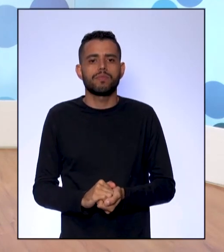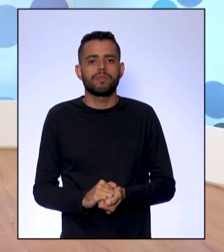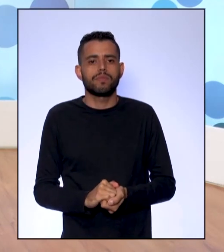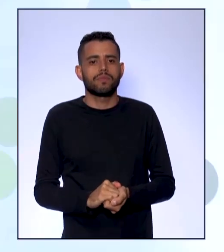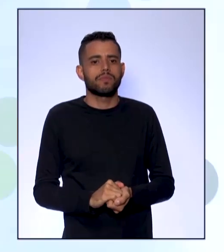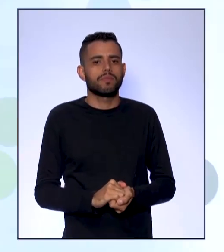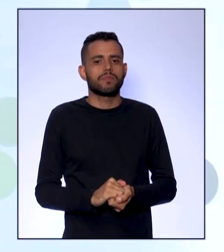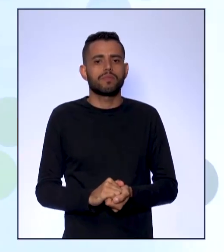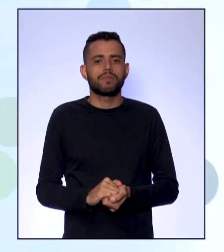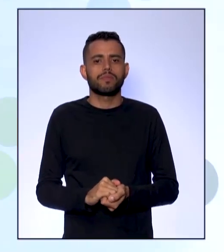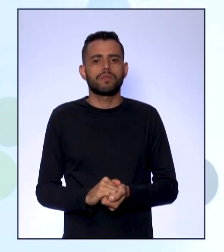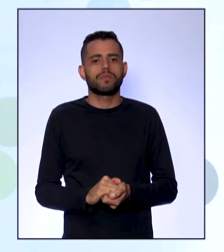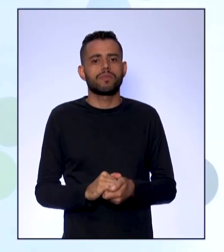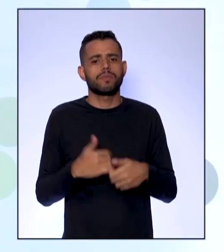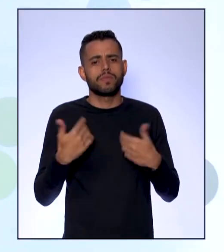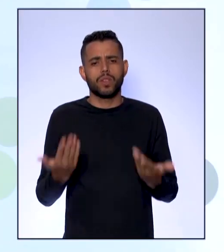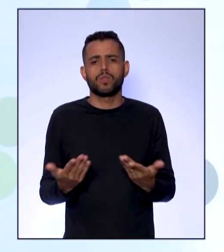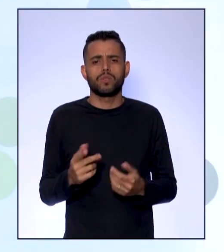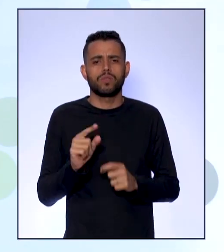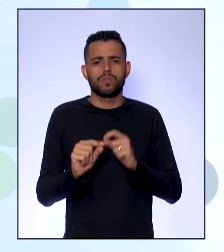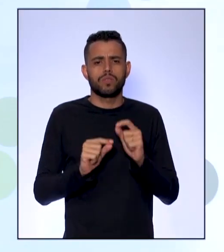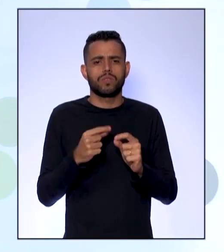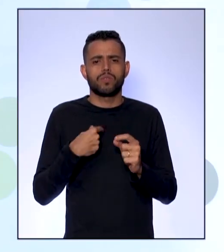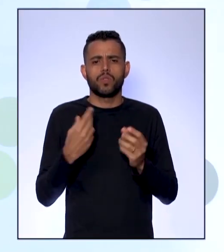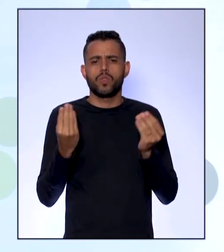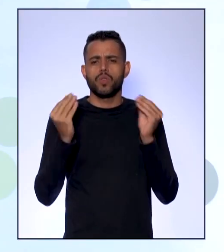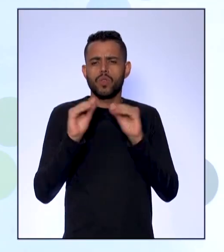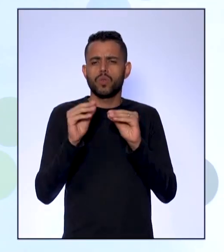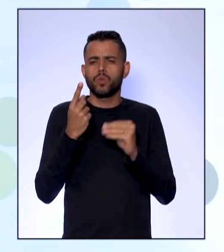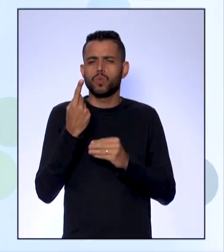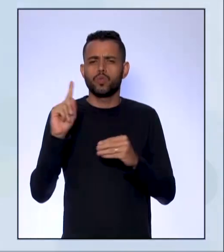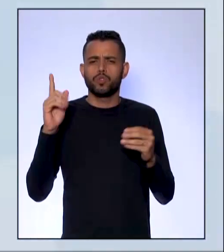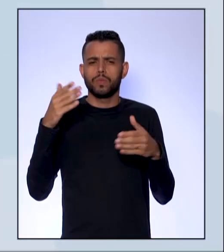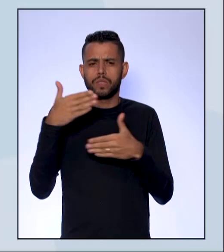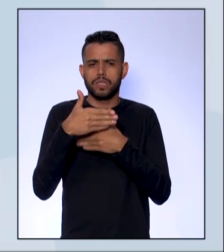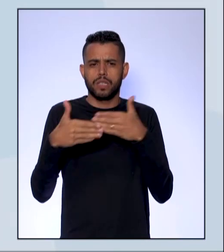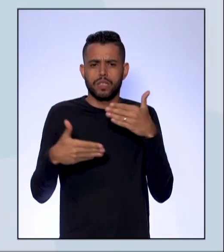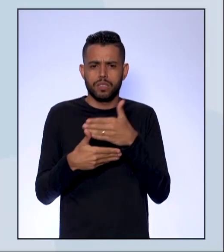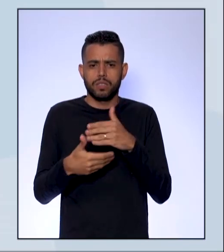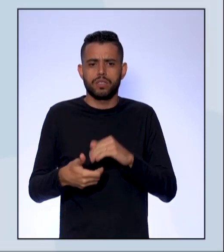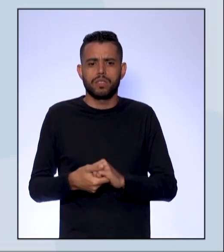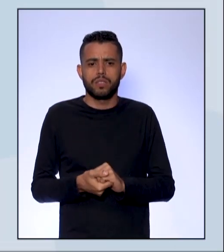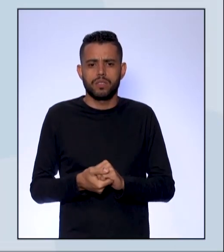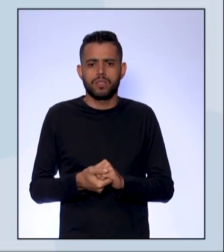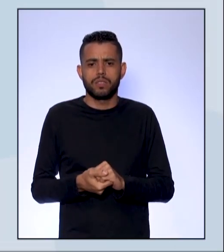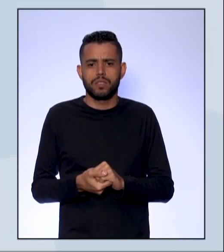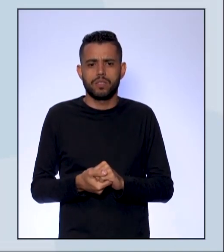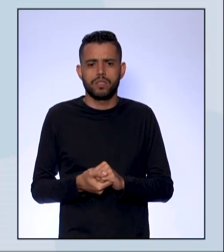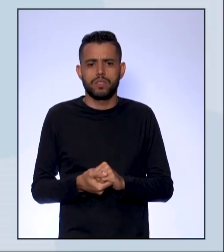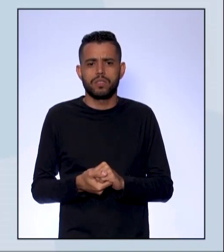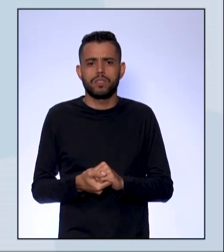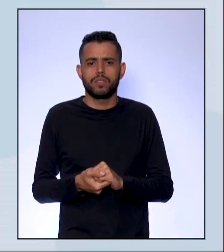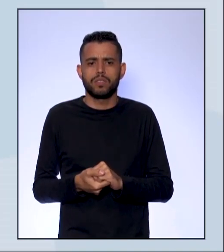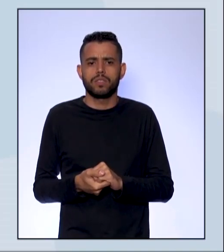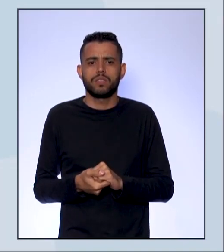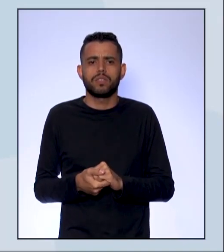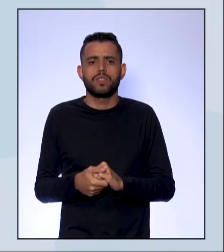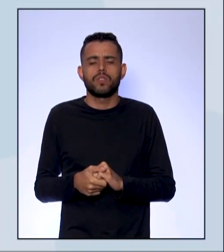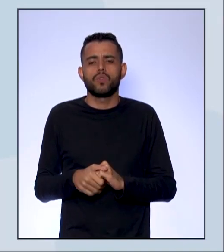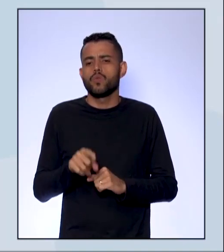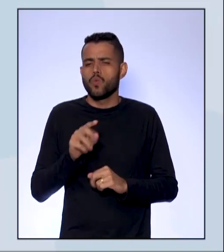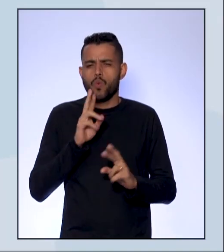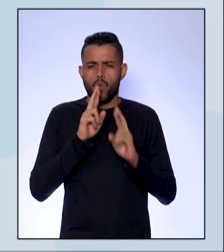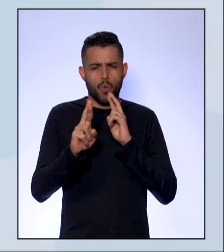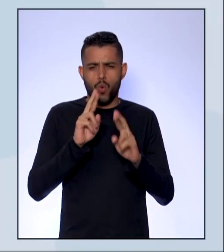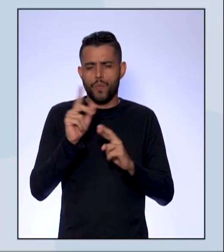eu vou colocar esse último slide para vocês, tá? Esse último slide, ele não é para vocês